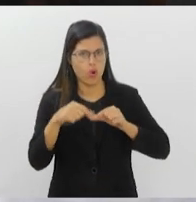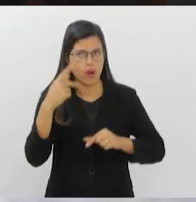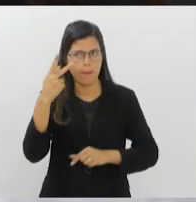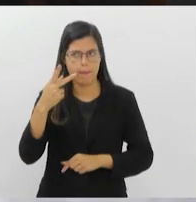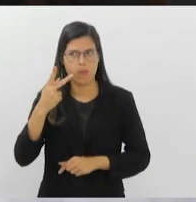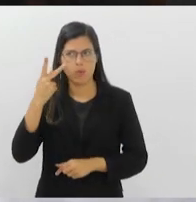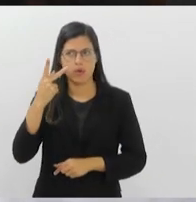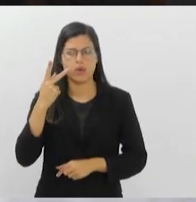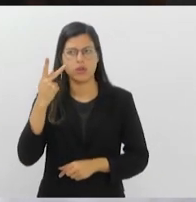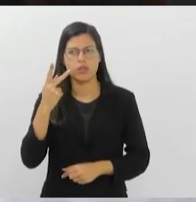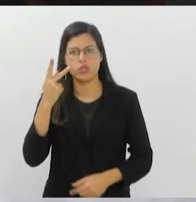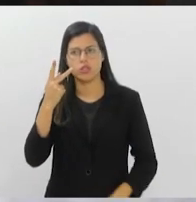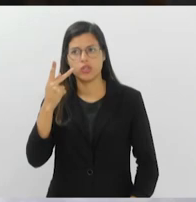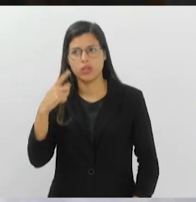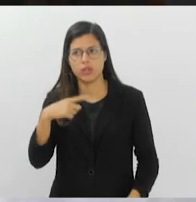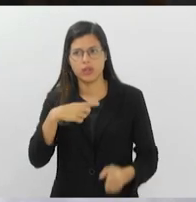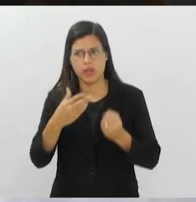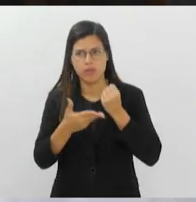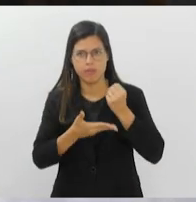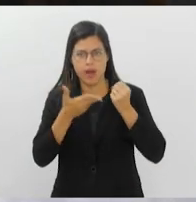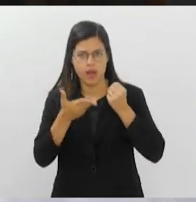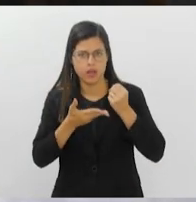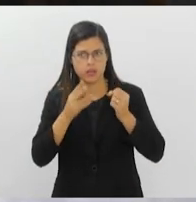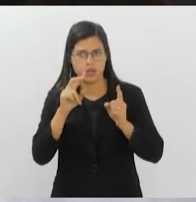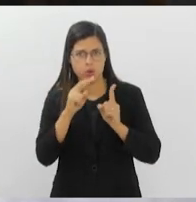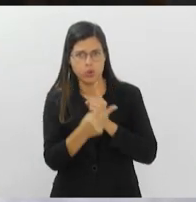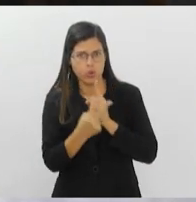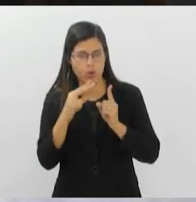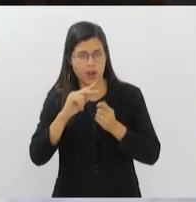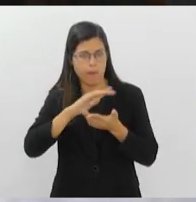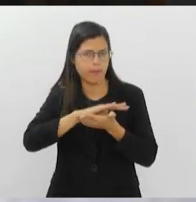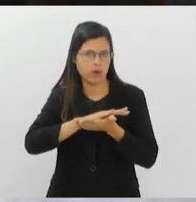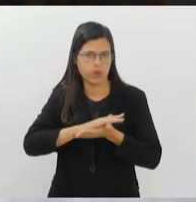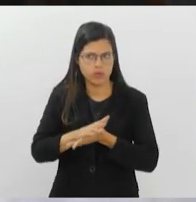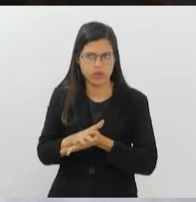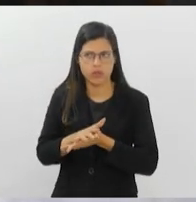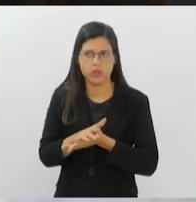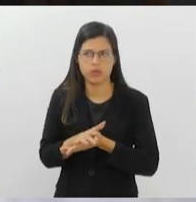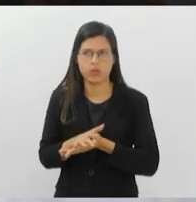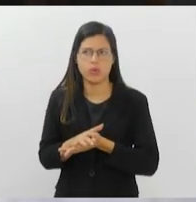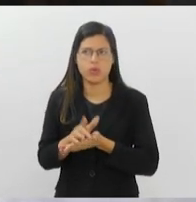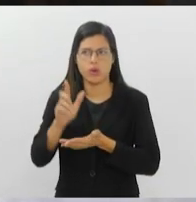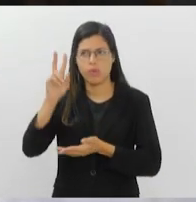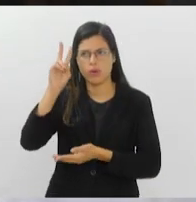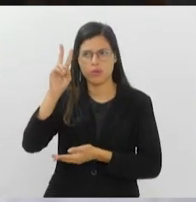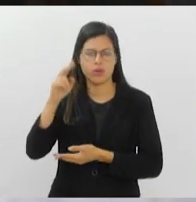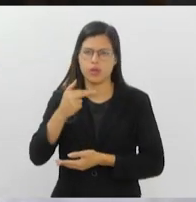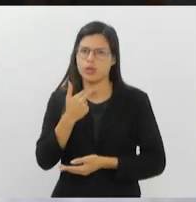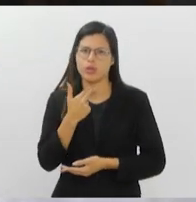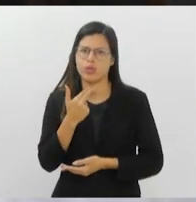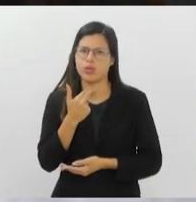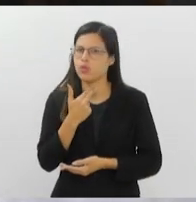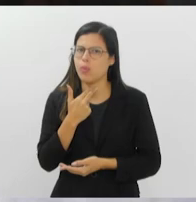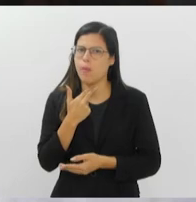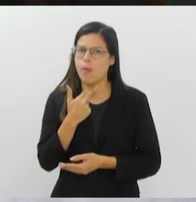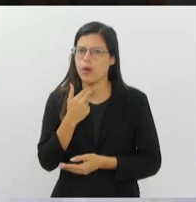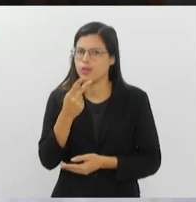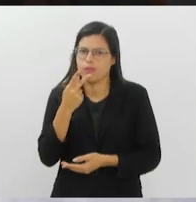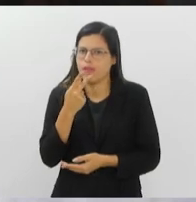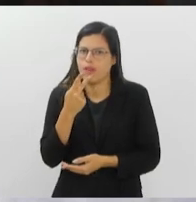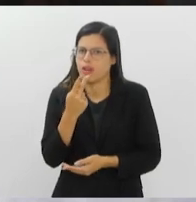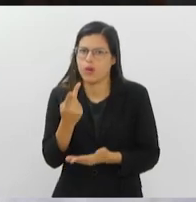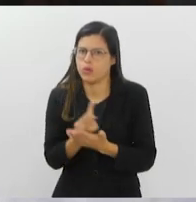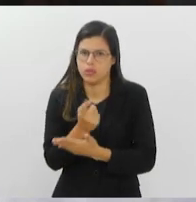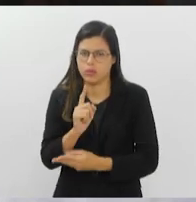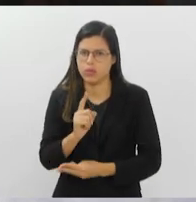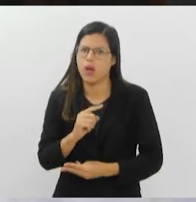né, muitas vezes têm base em olhares discriminatórios, e esse caso é uma história que a gente não pode negar. A gente está aqui entre usuários da saúde